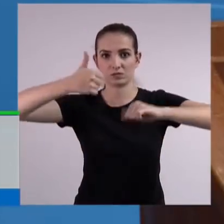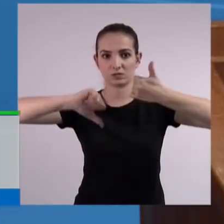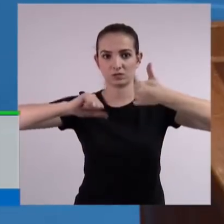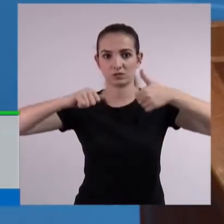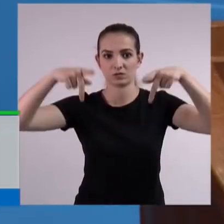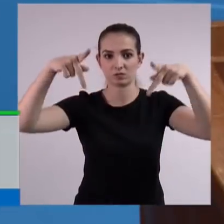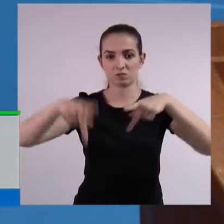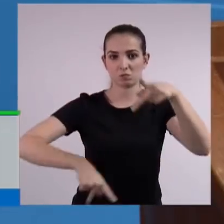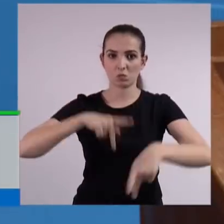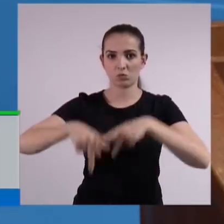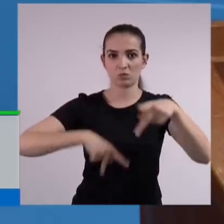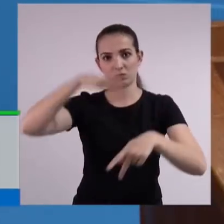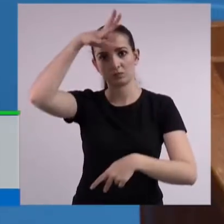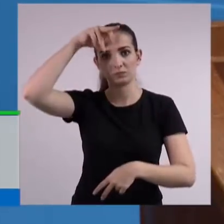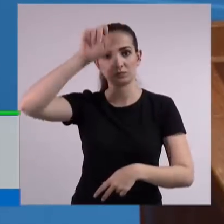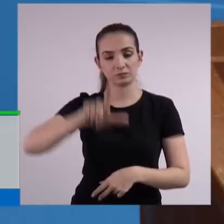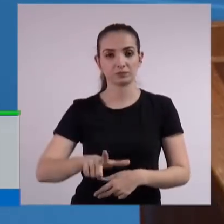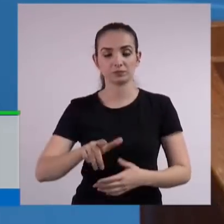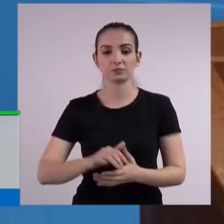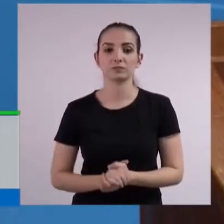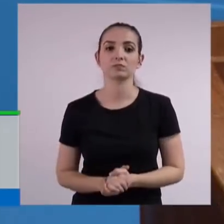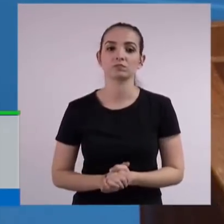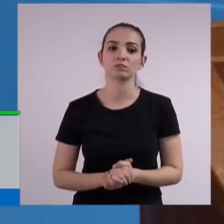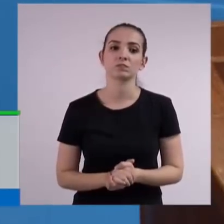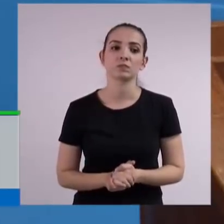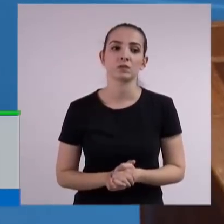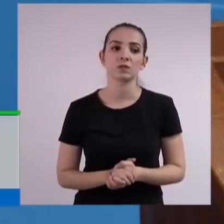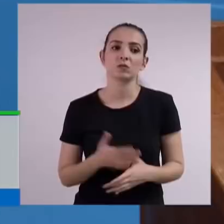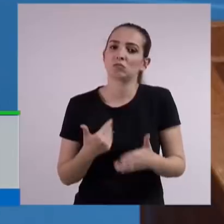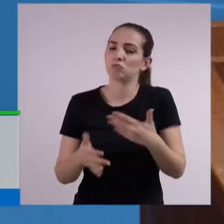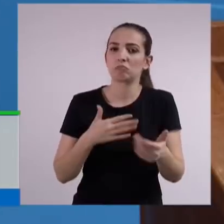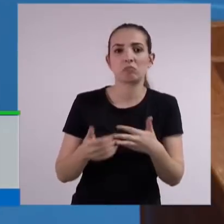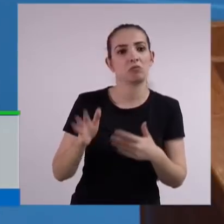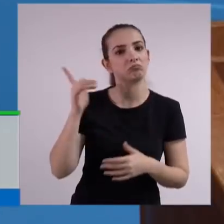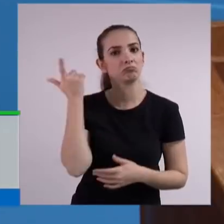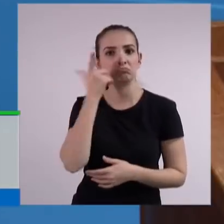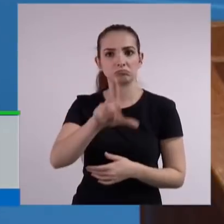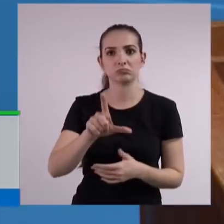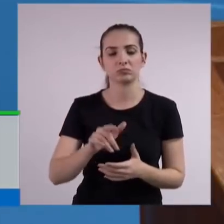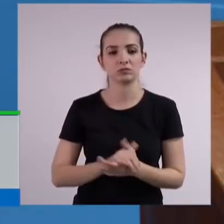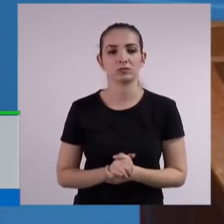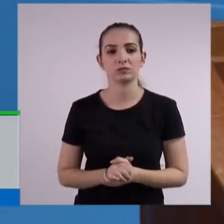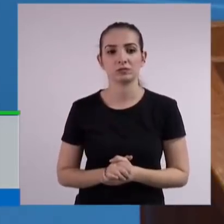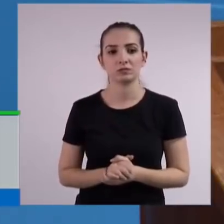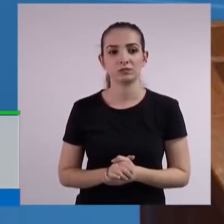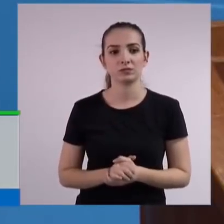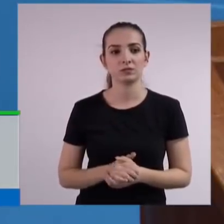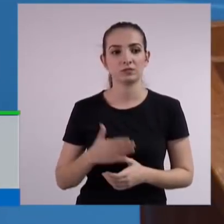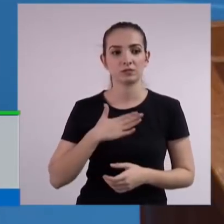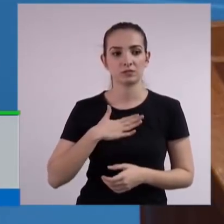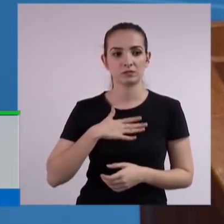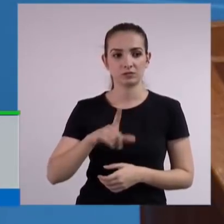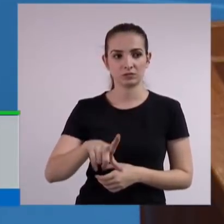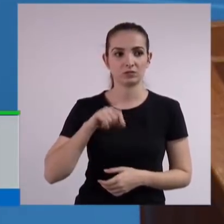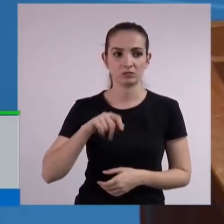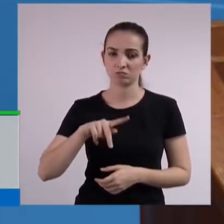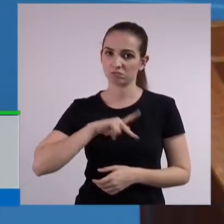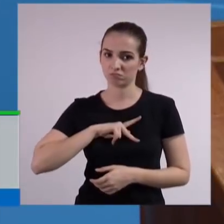povo sul-mato-grossense. Independente da vitória, a minha decisão para mim,